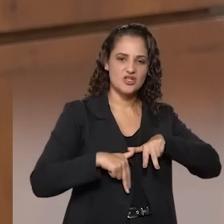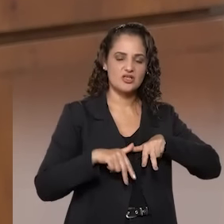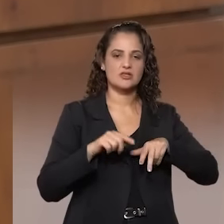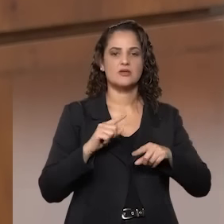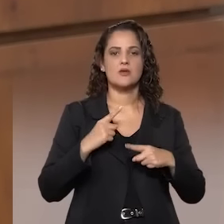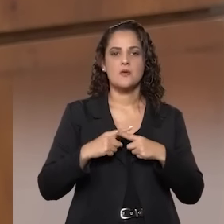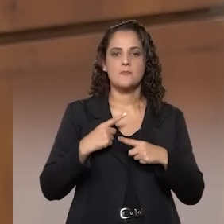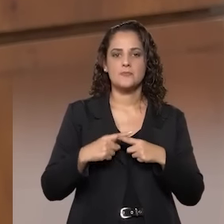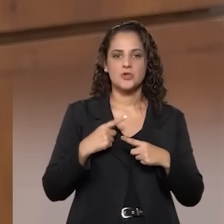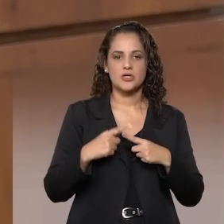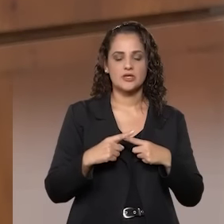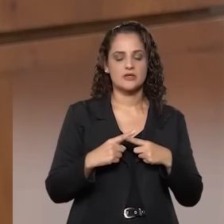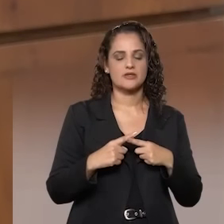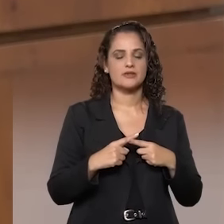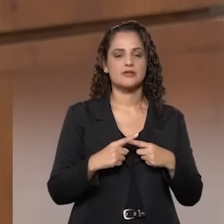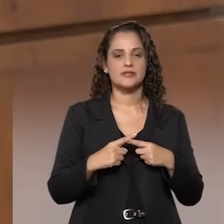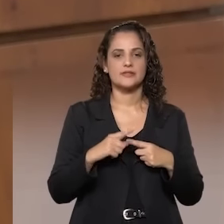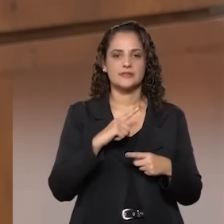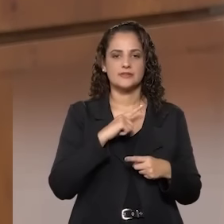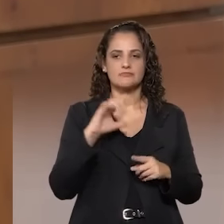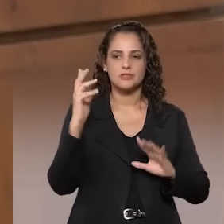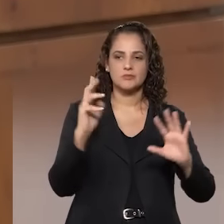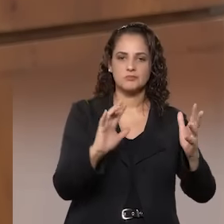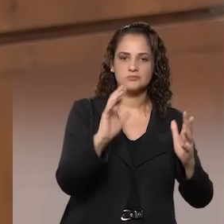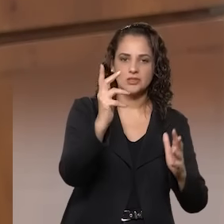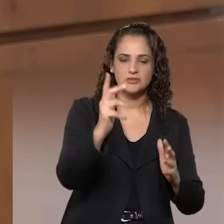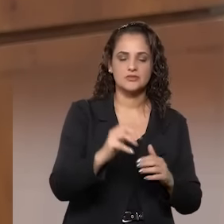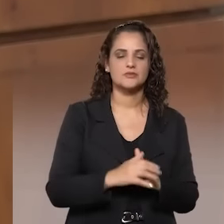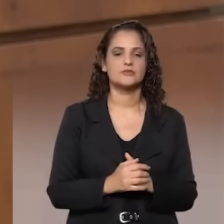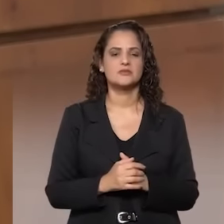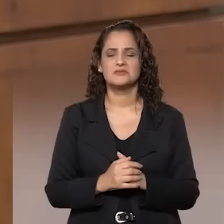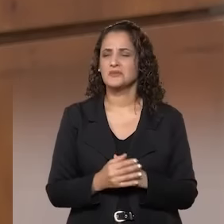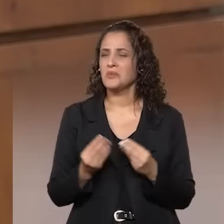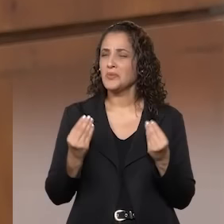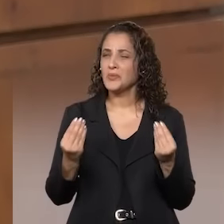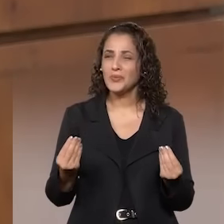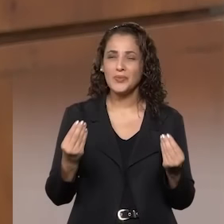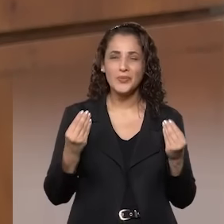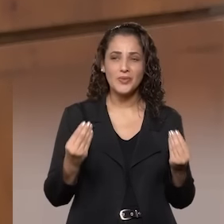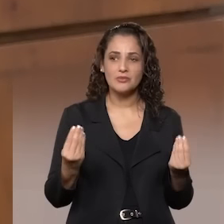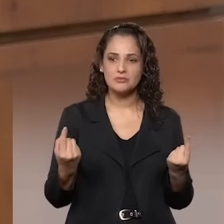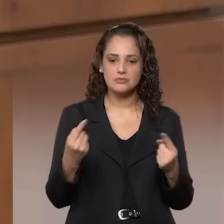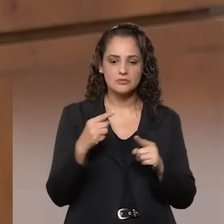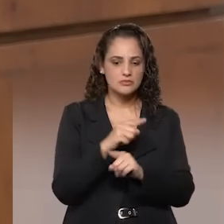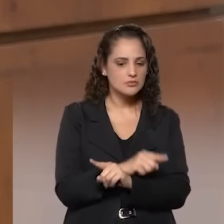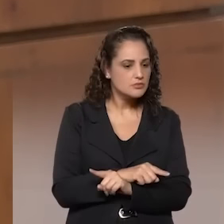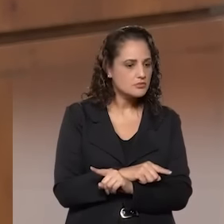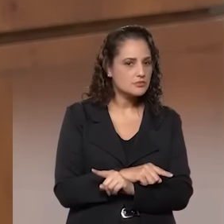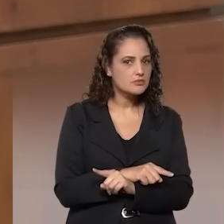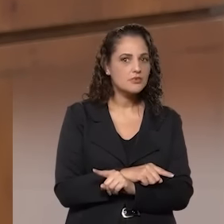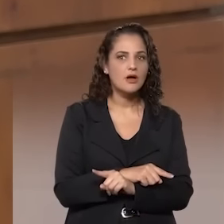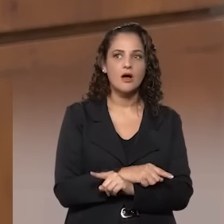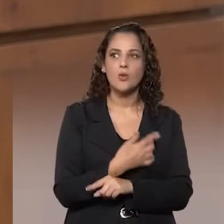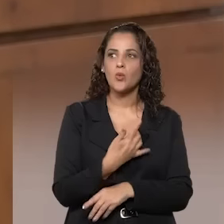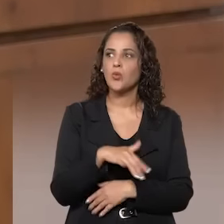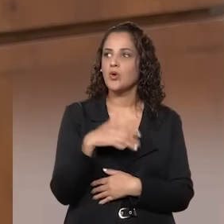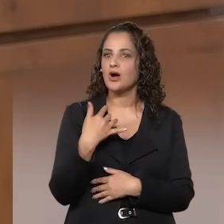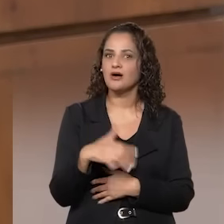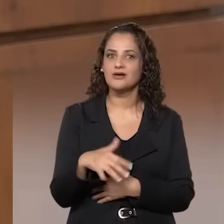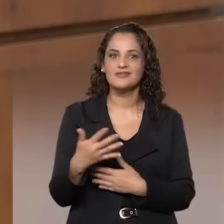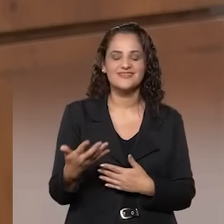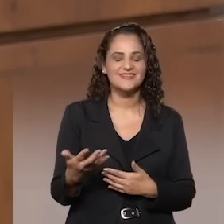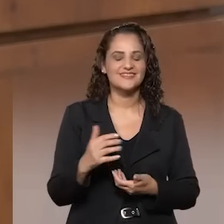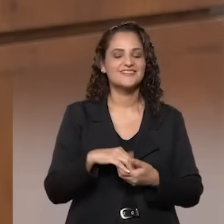gênero né E quanto algumas eh situações aparecem absurdas quando você inverte essa